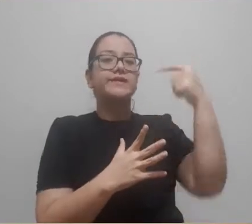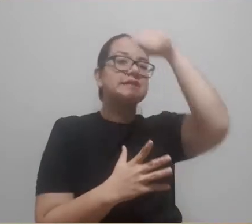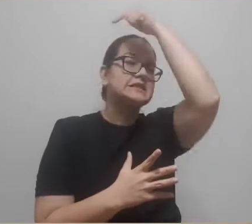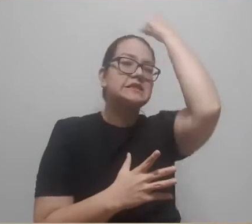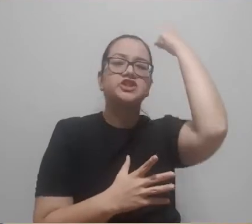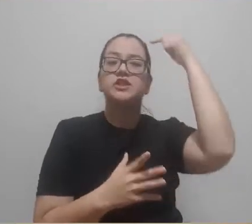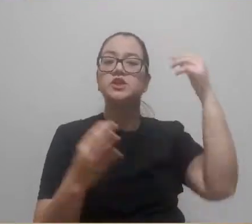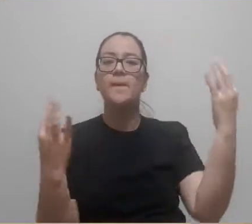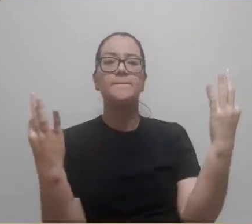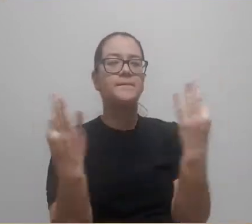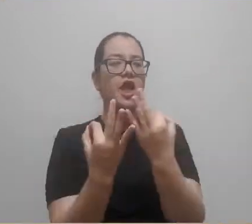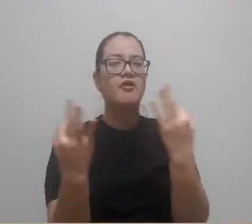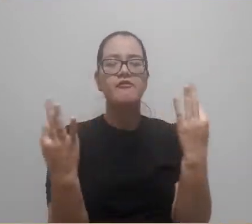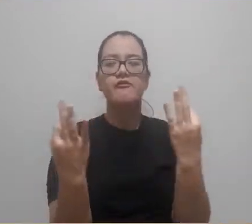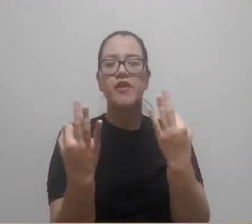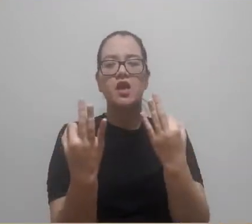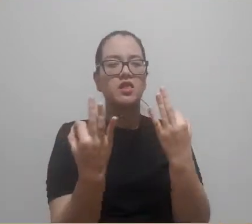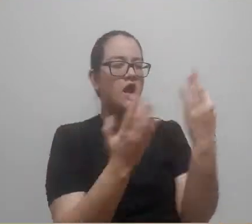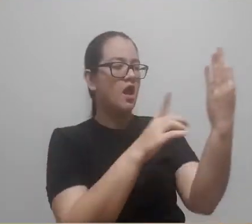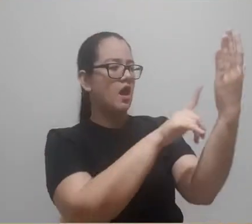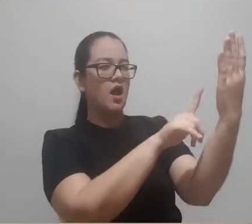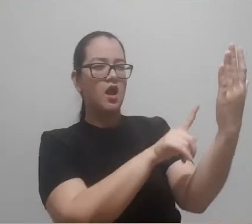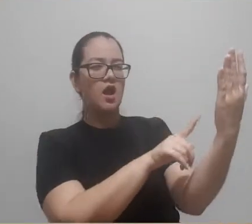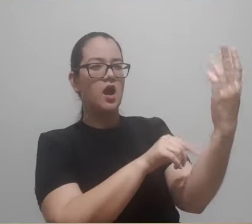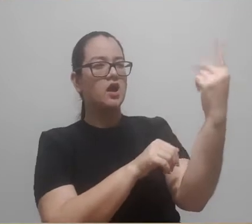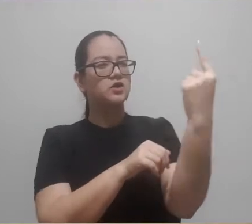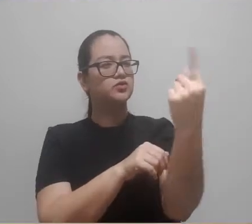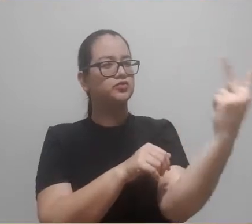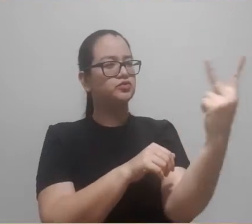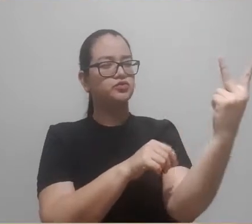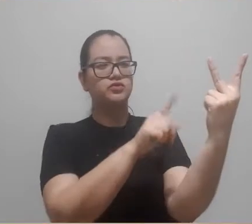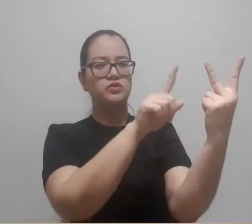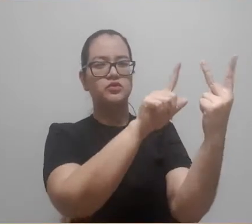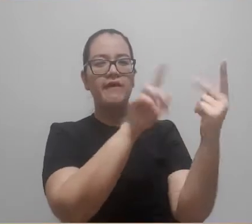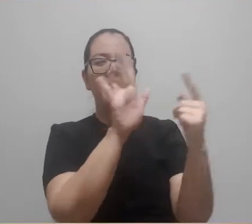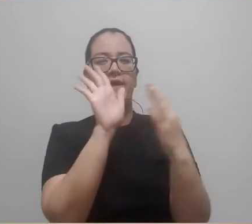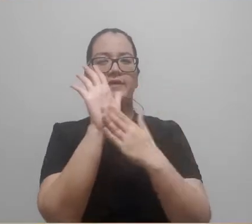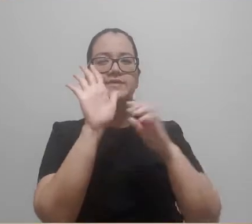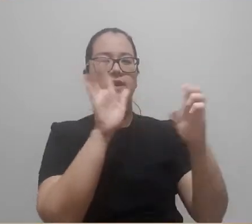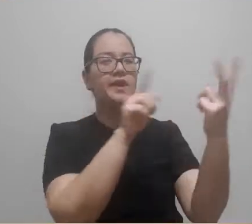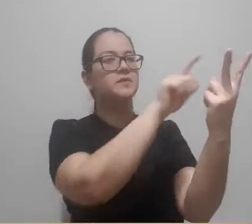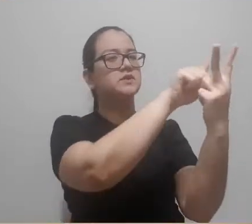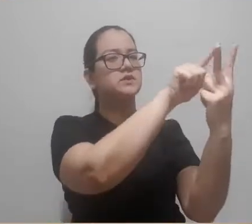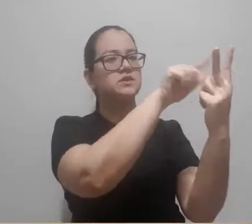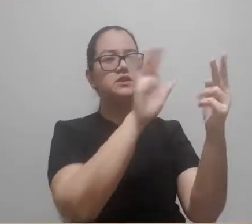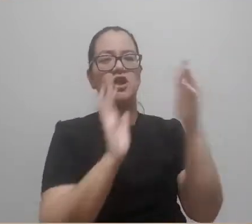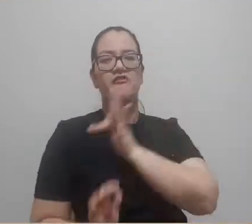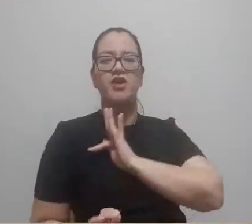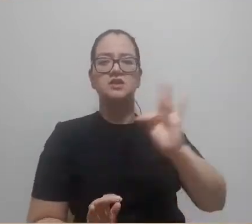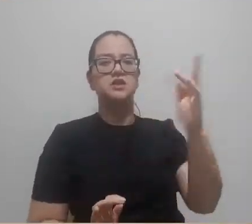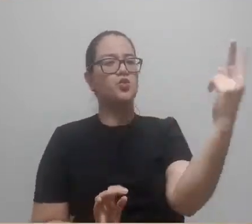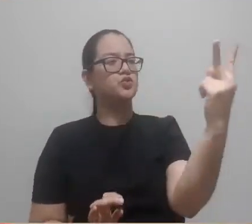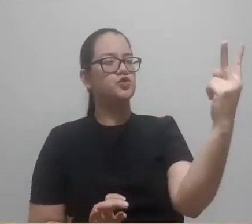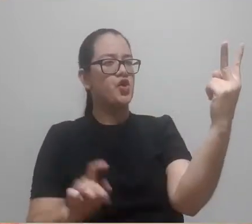da piedade. Tem um paradigma, tem um modelo de uma virtude. Eram os escribas e fariseus. Eram os homens mais santos